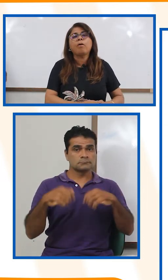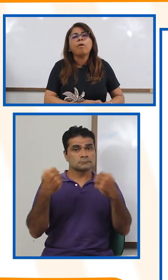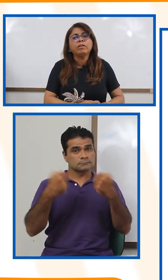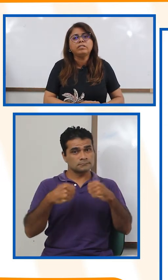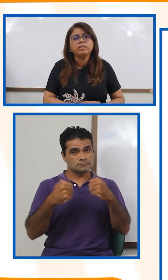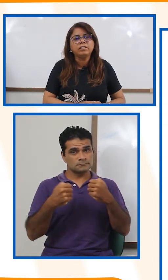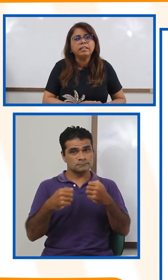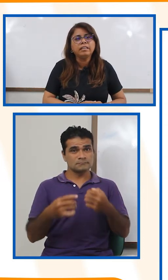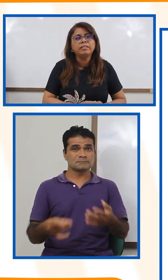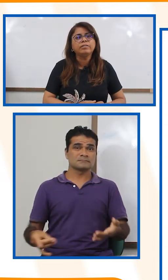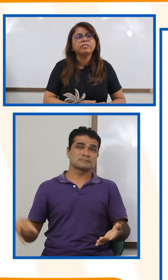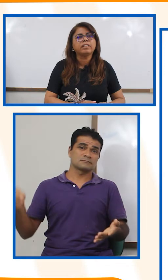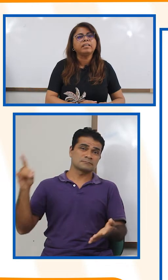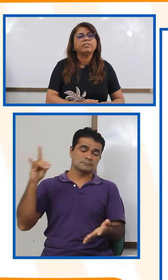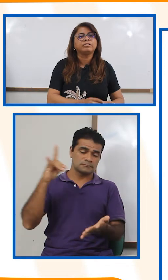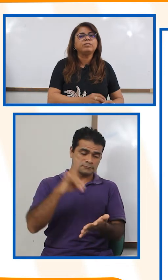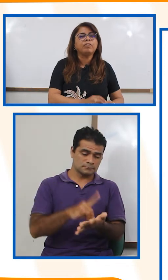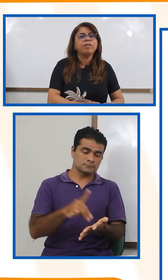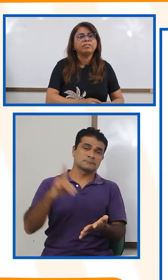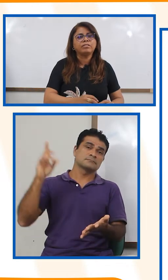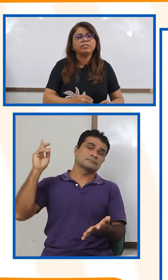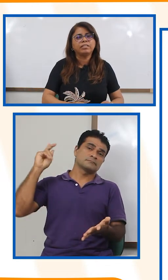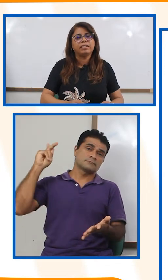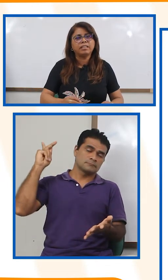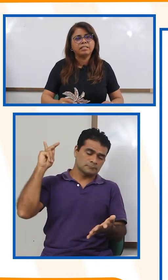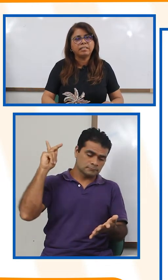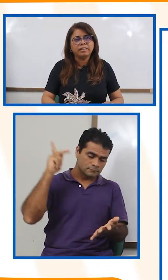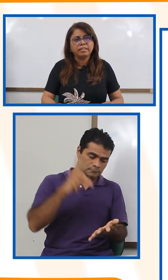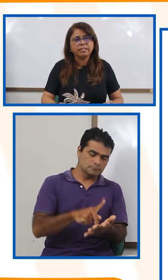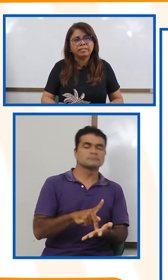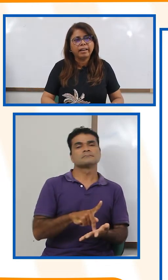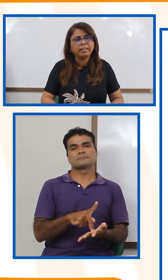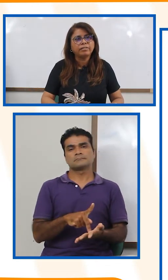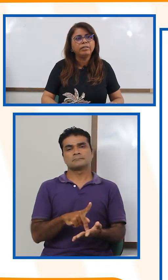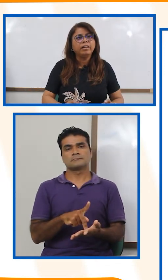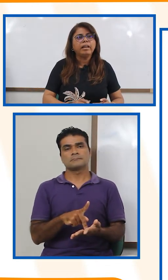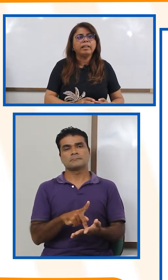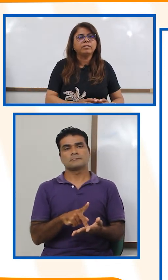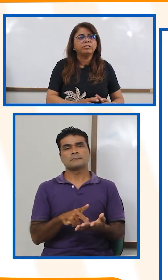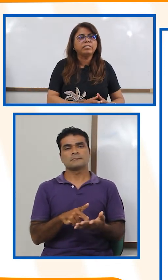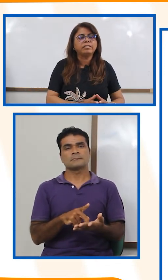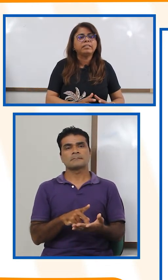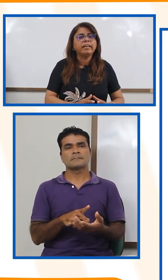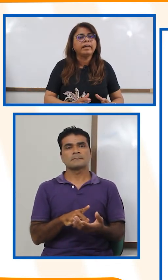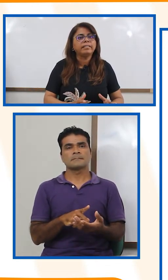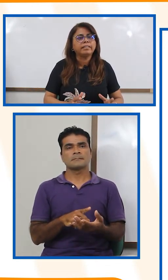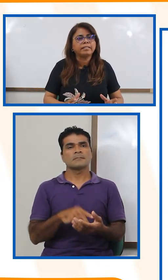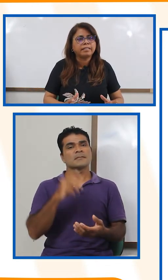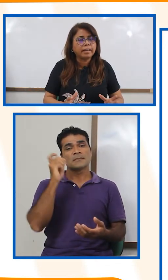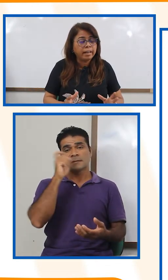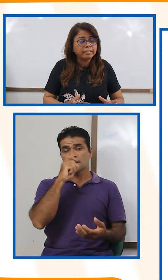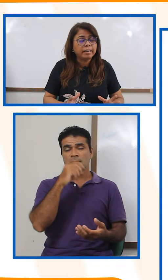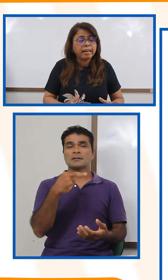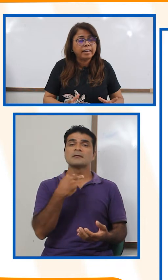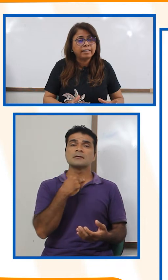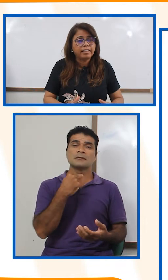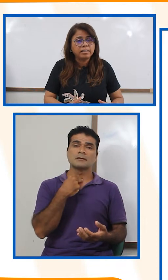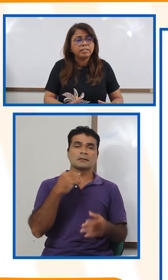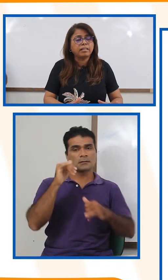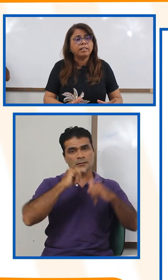e cotidiano, ou seja, do nosso dia a dia, tá certo? As notícias têm